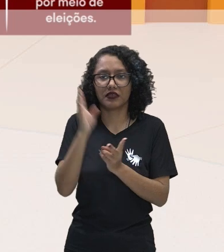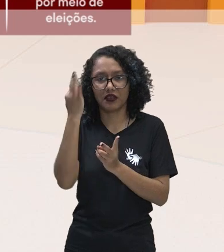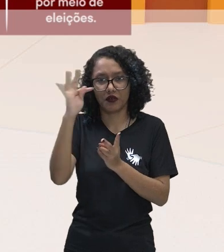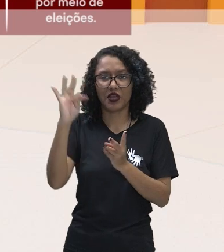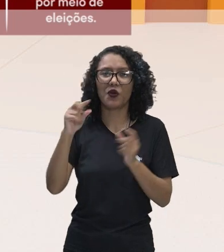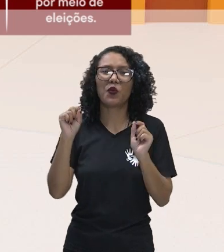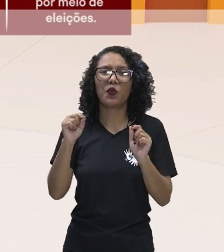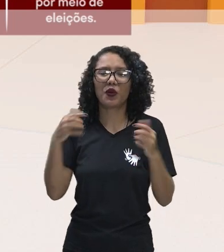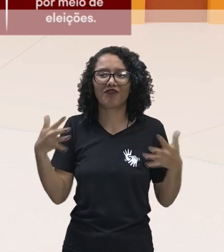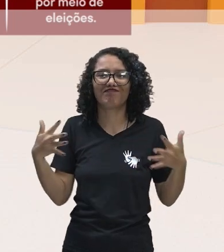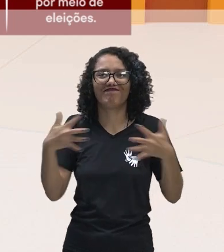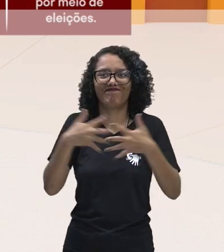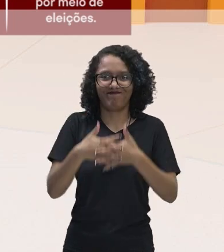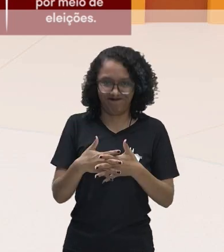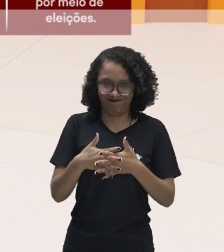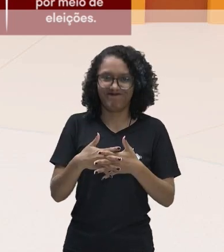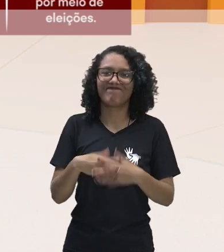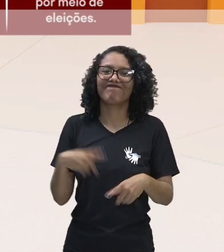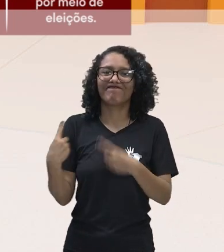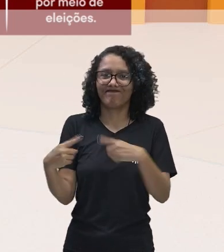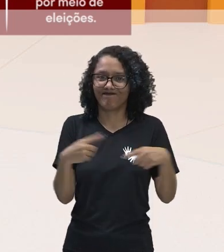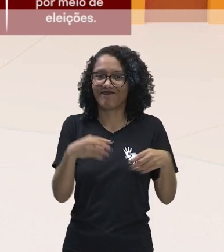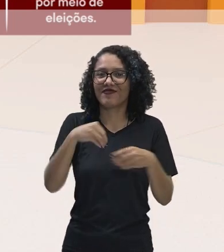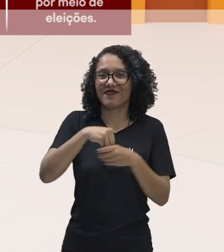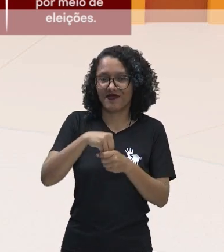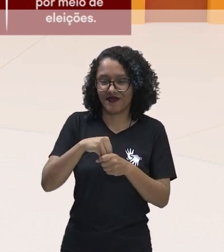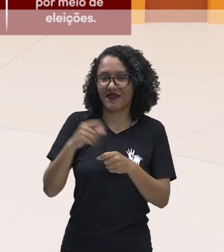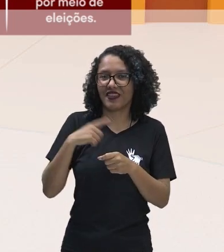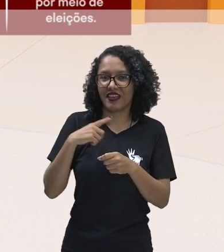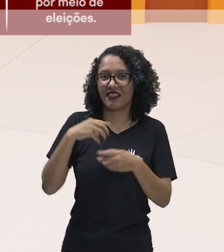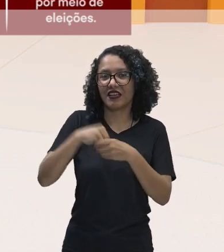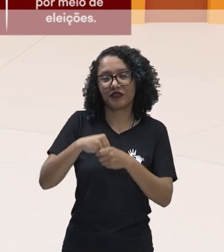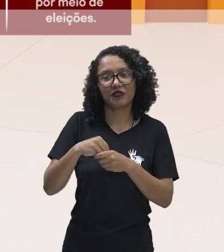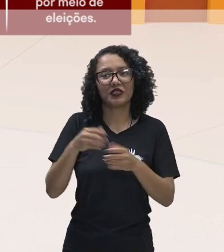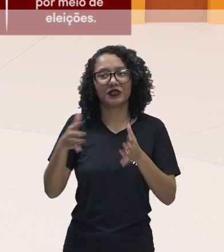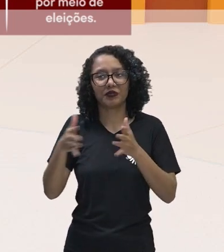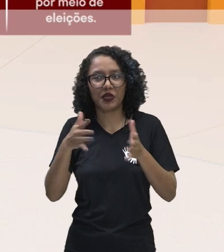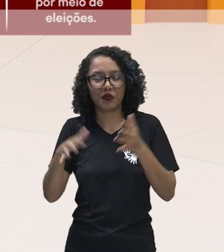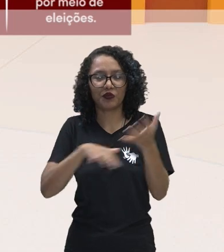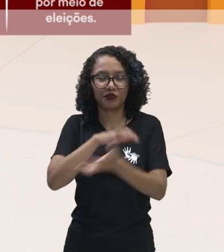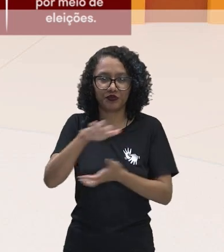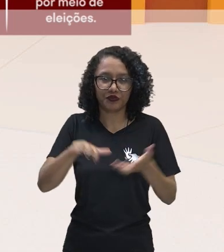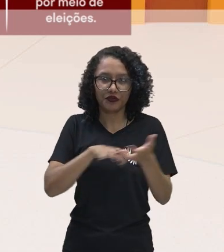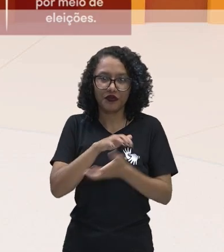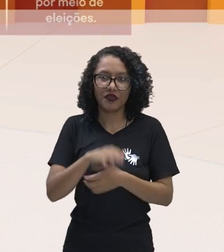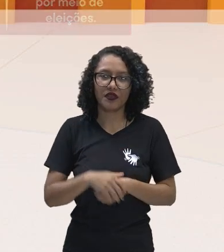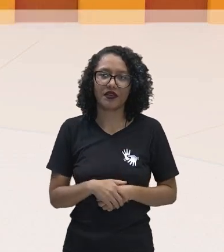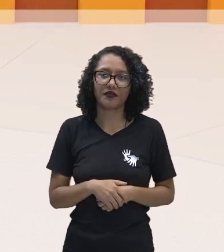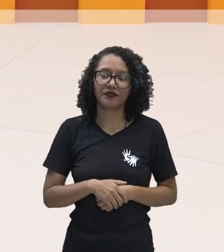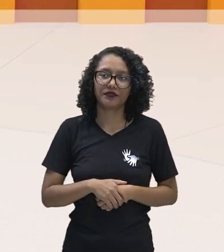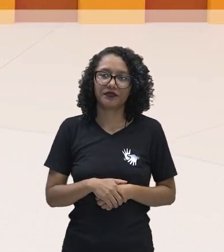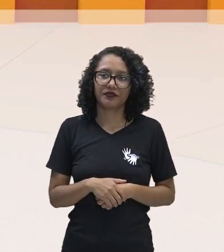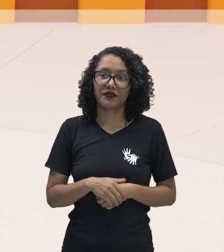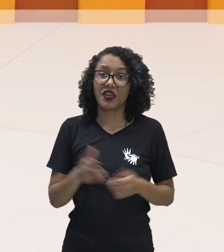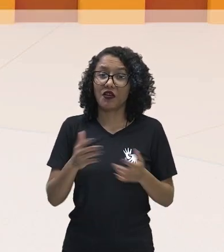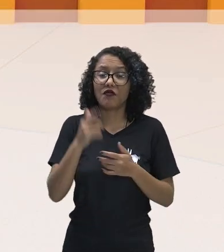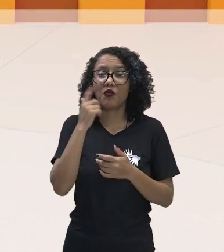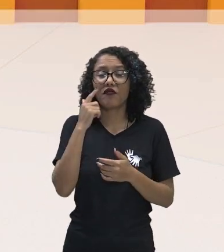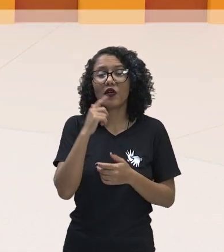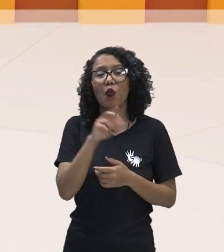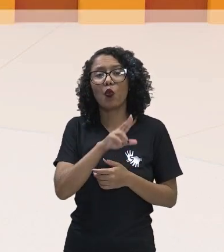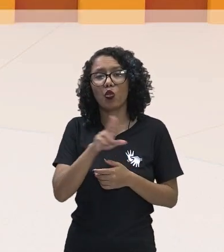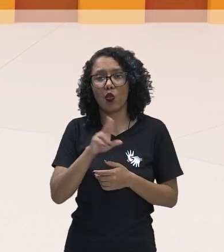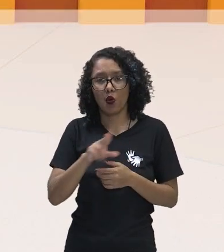desse processo revolucionário. E a gente está falando dessas duas vertentes, vamos nomeá-las, certo? A gente vai